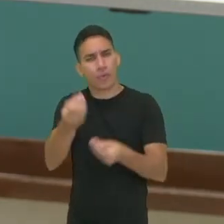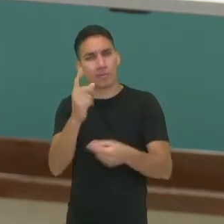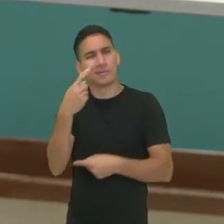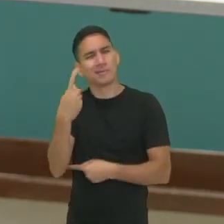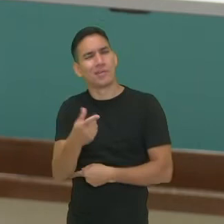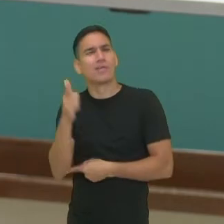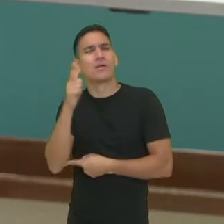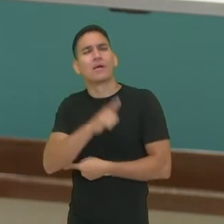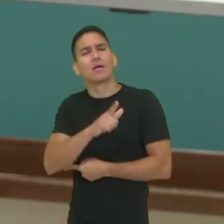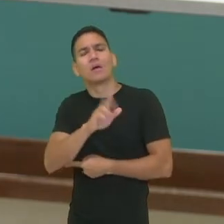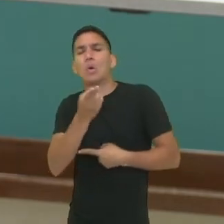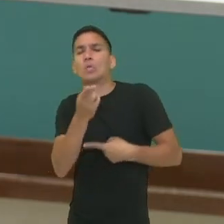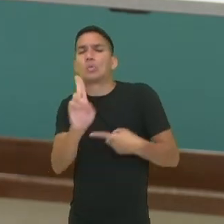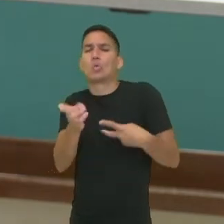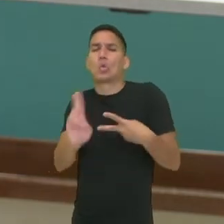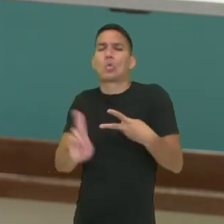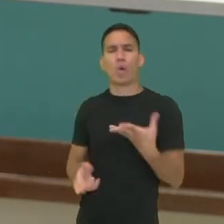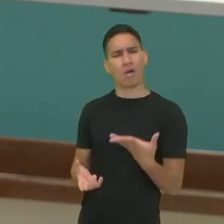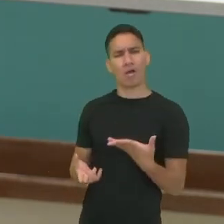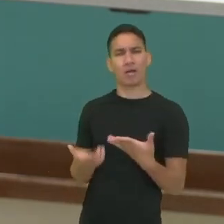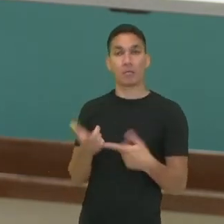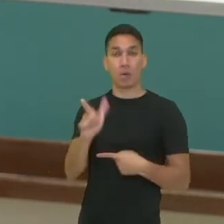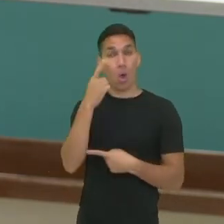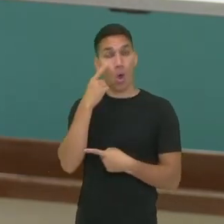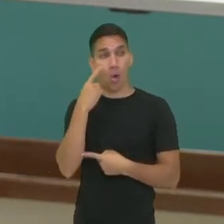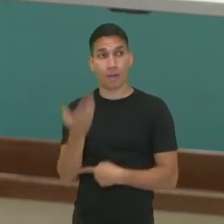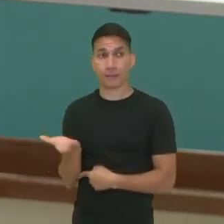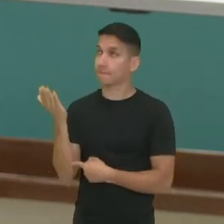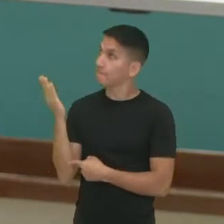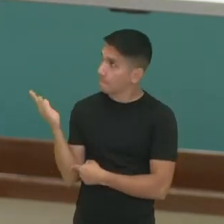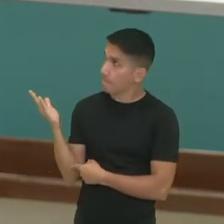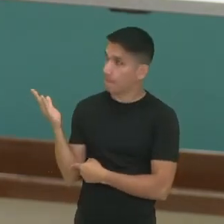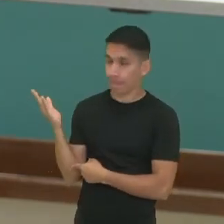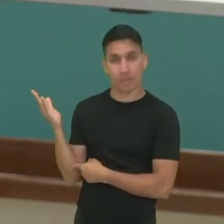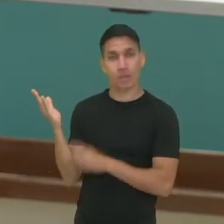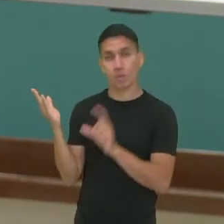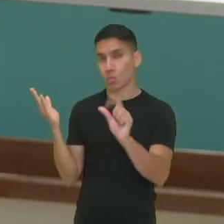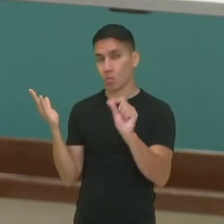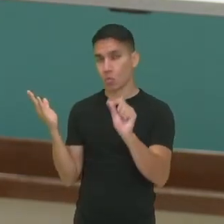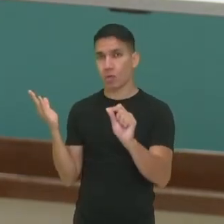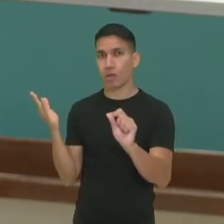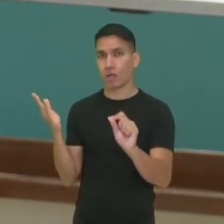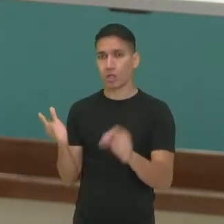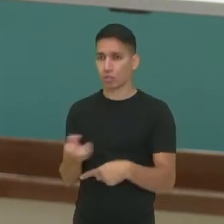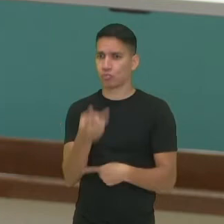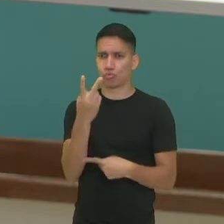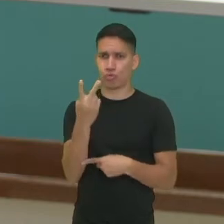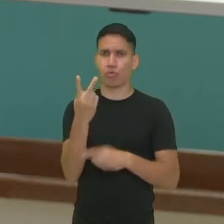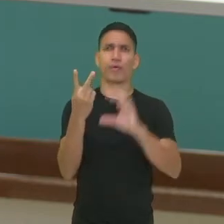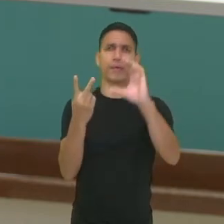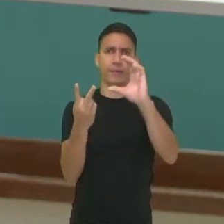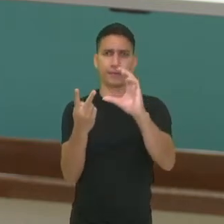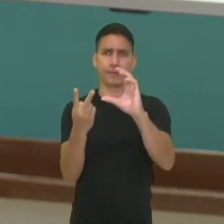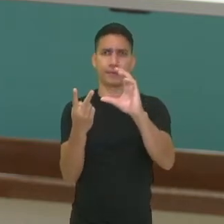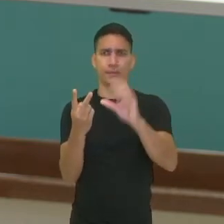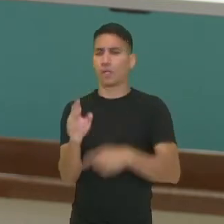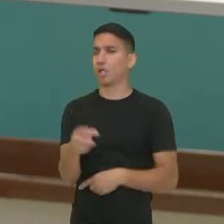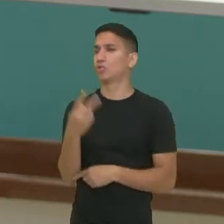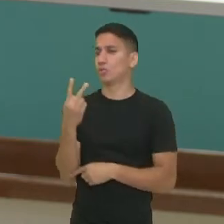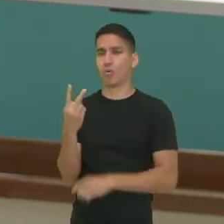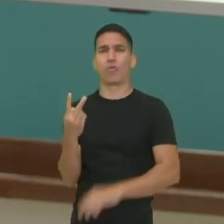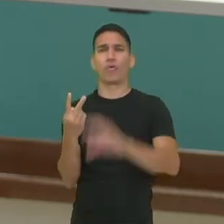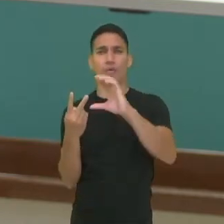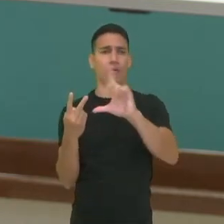vamos nomear? Porque, observe, nós temos aqui 2 carbonos e 2 cloros e